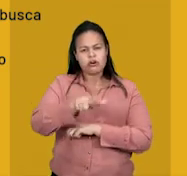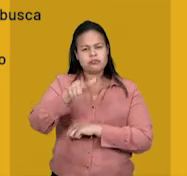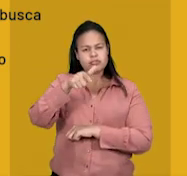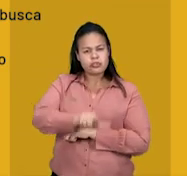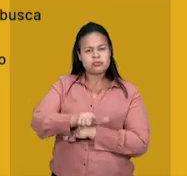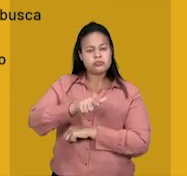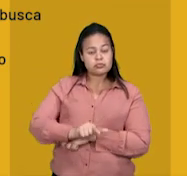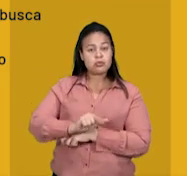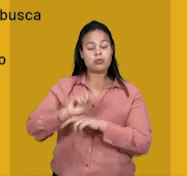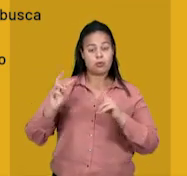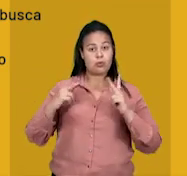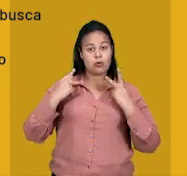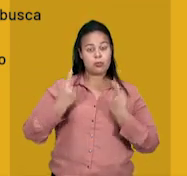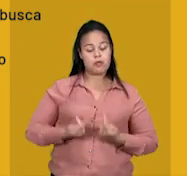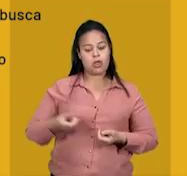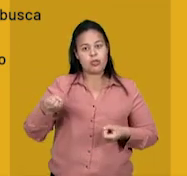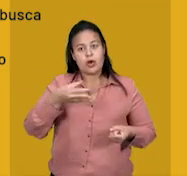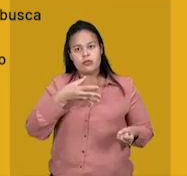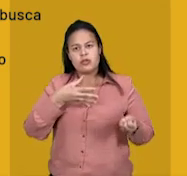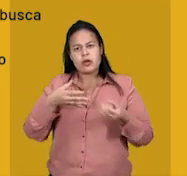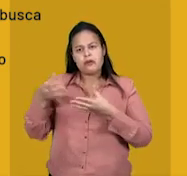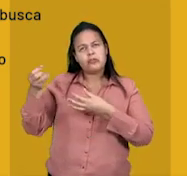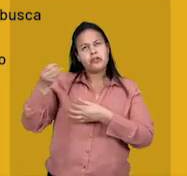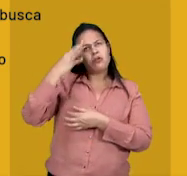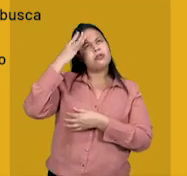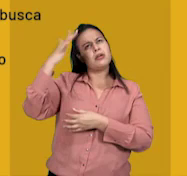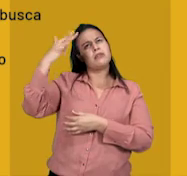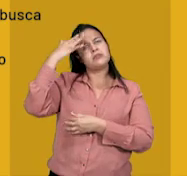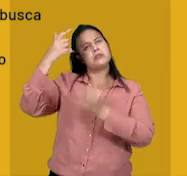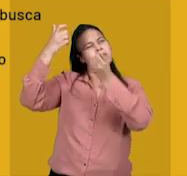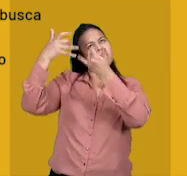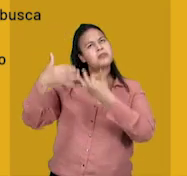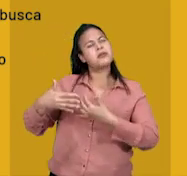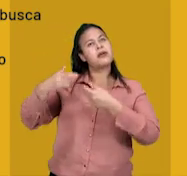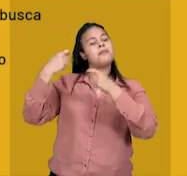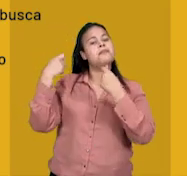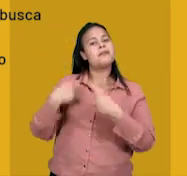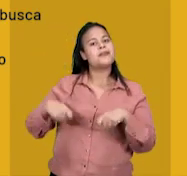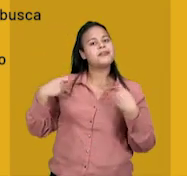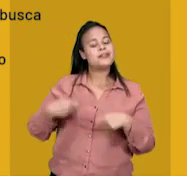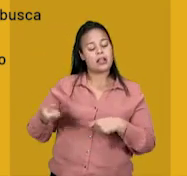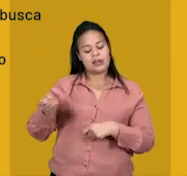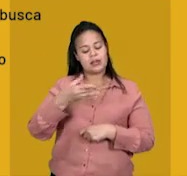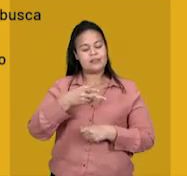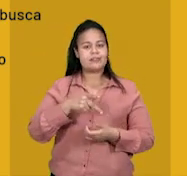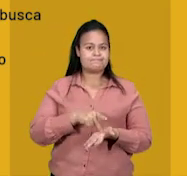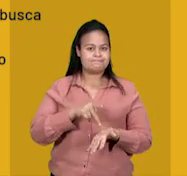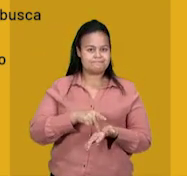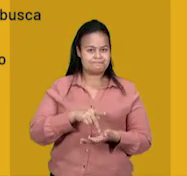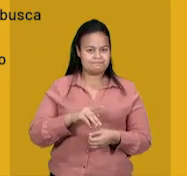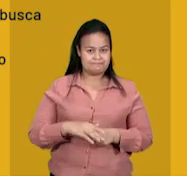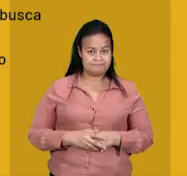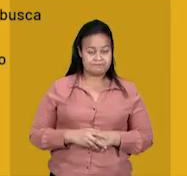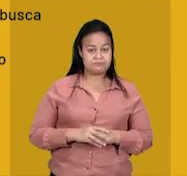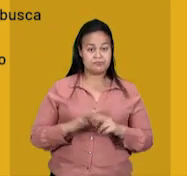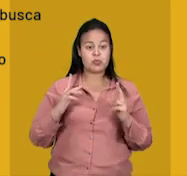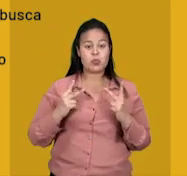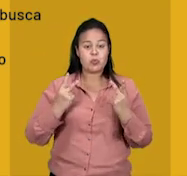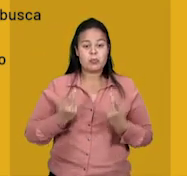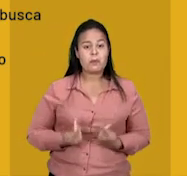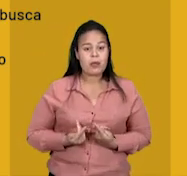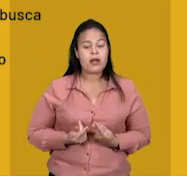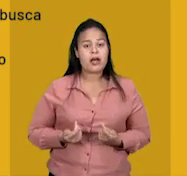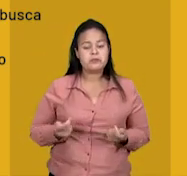a necessidade de uma nova reflexão para explicar esta nova realidade. O homem investe em